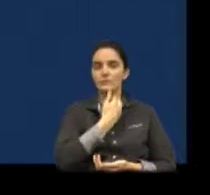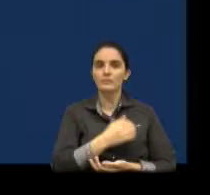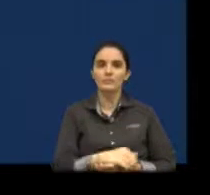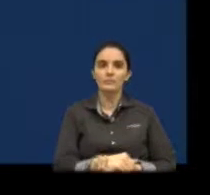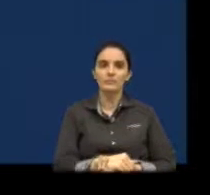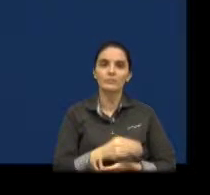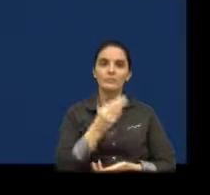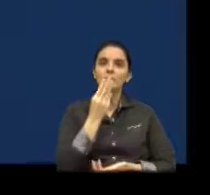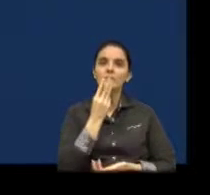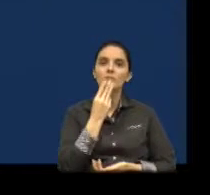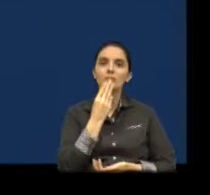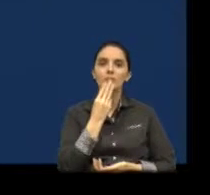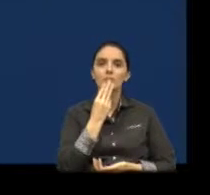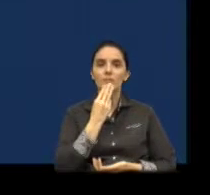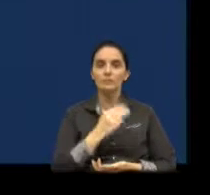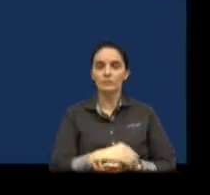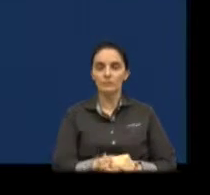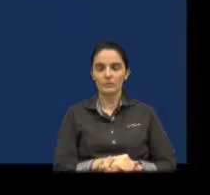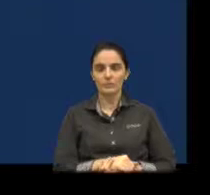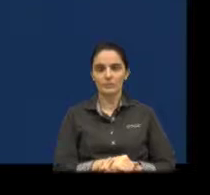Vaguinho Santa Luzia.